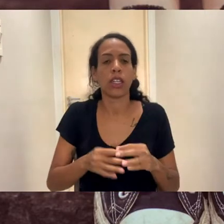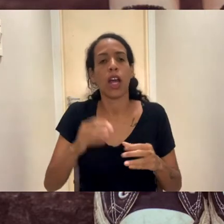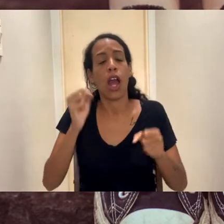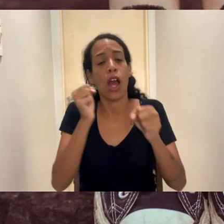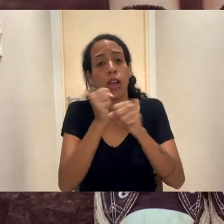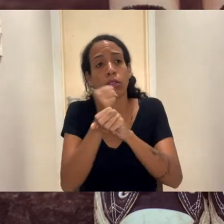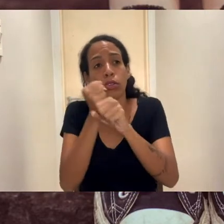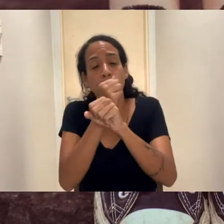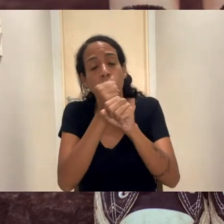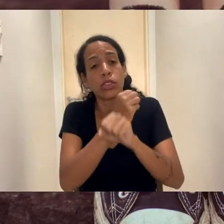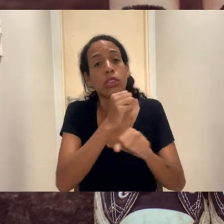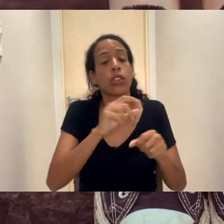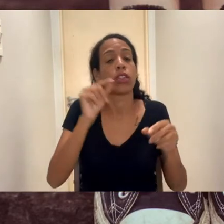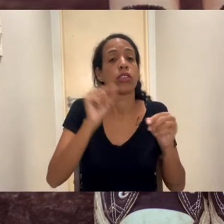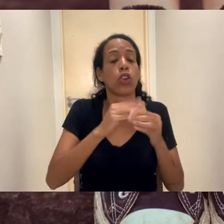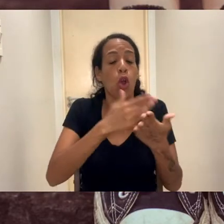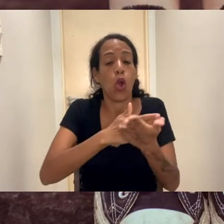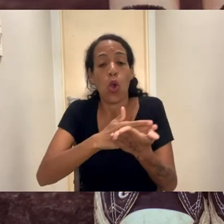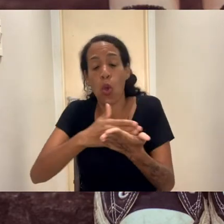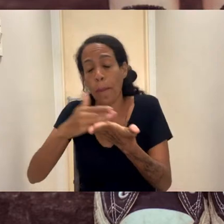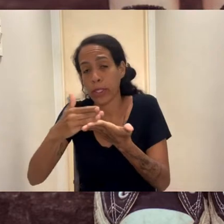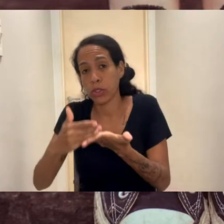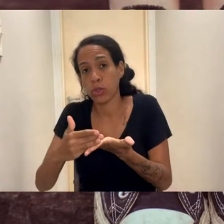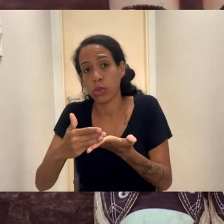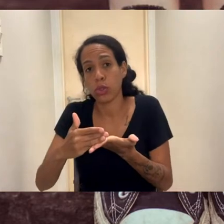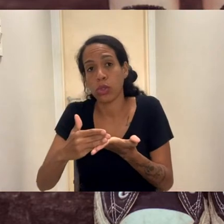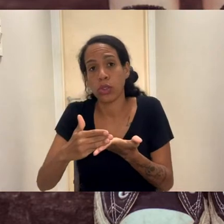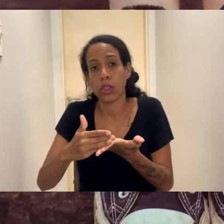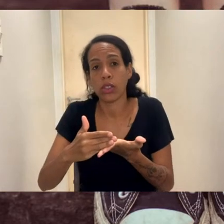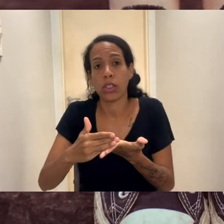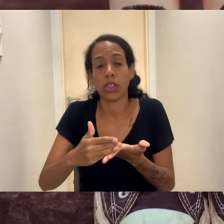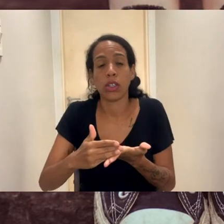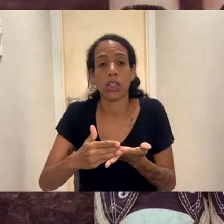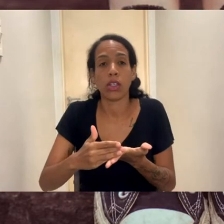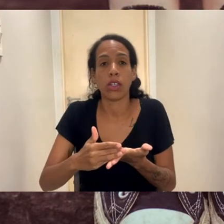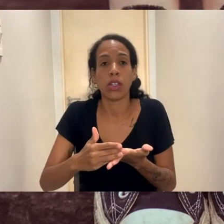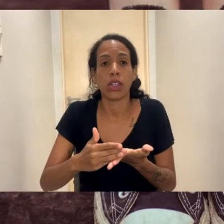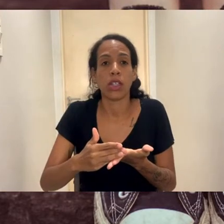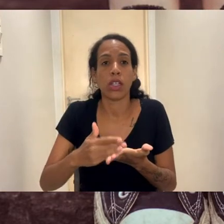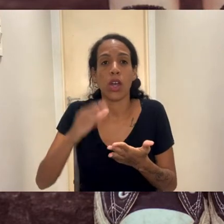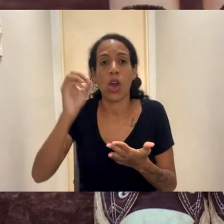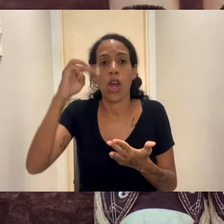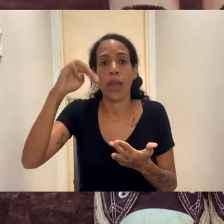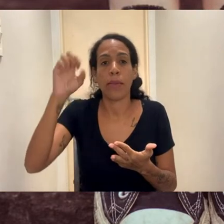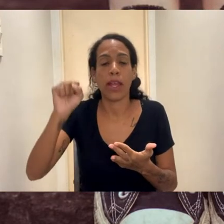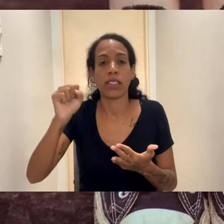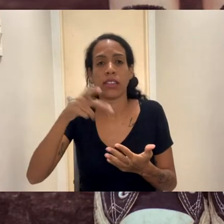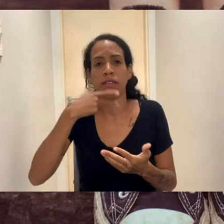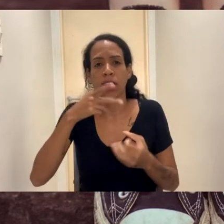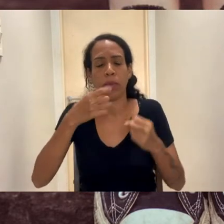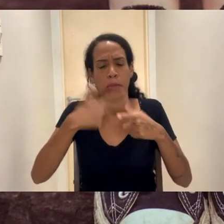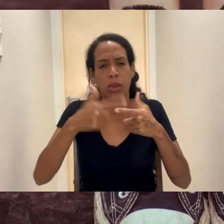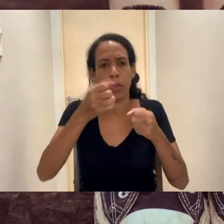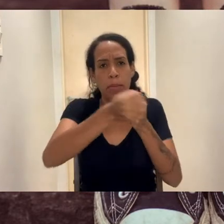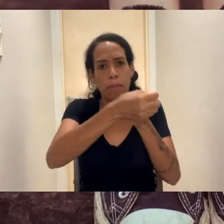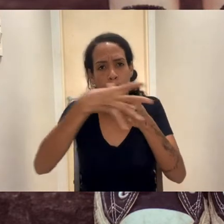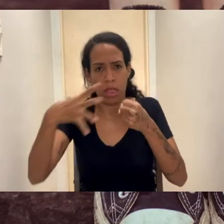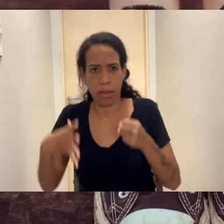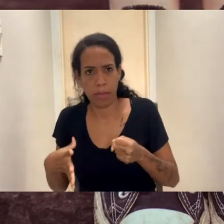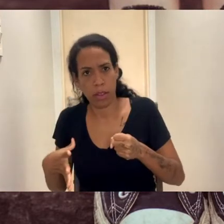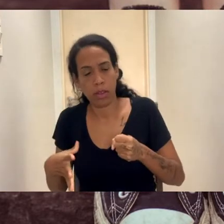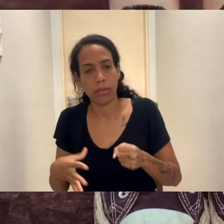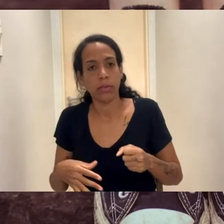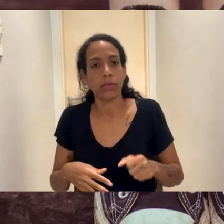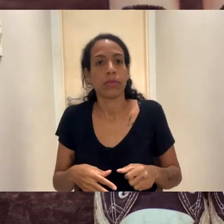da coalizão, ela teve início ali diante da declaração do OMS sobre a pandemia da COVID-19